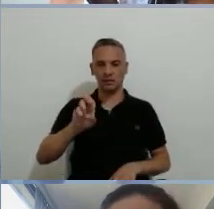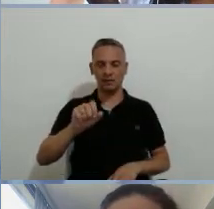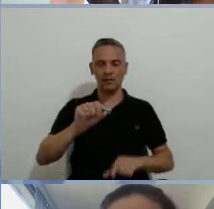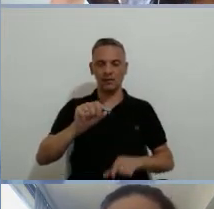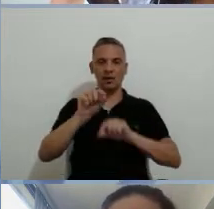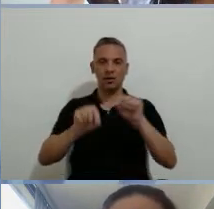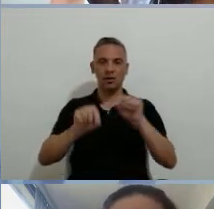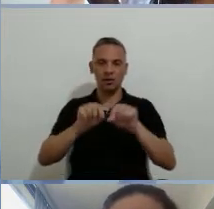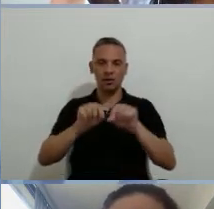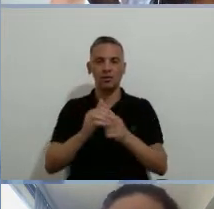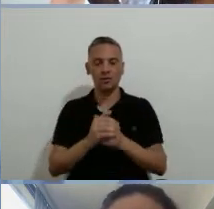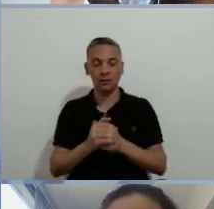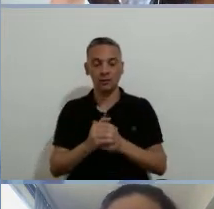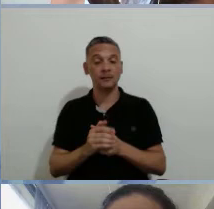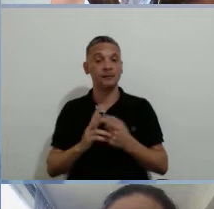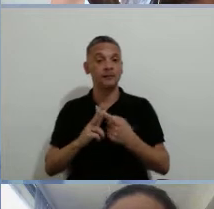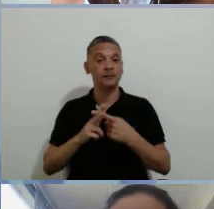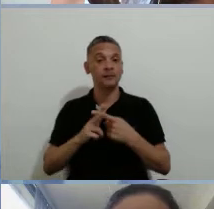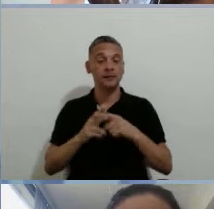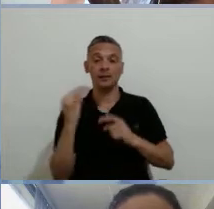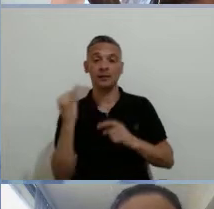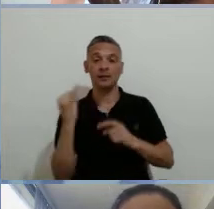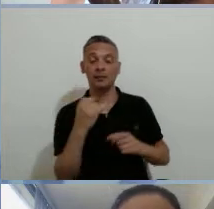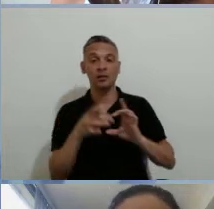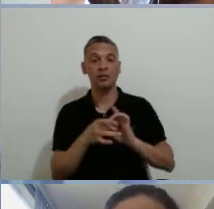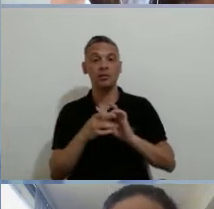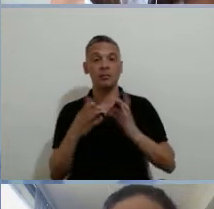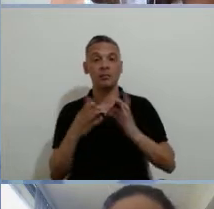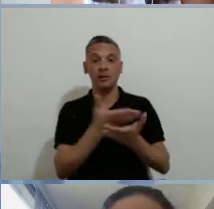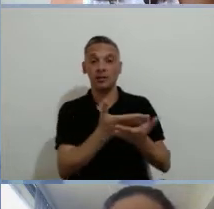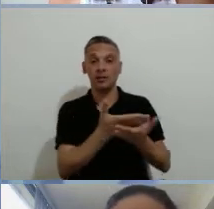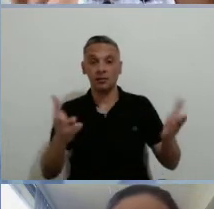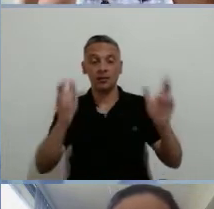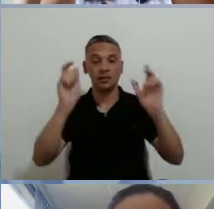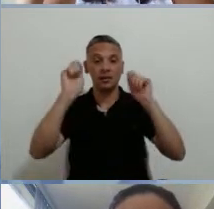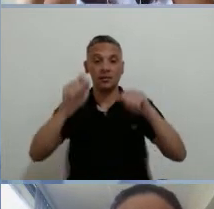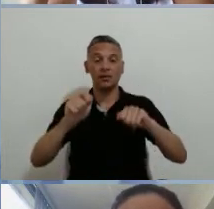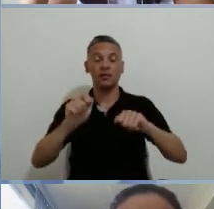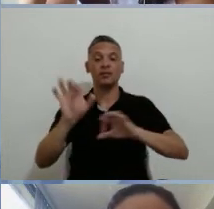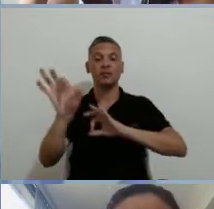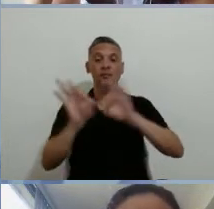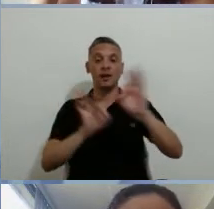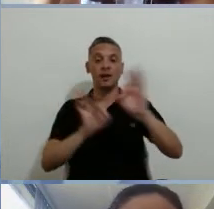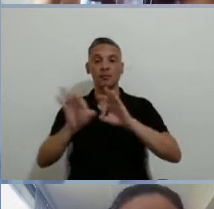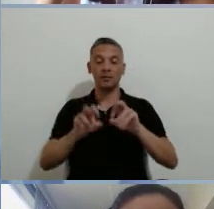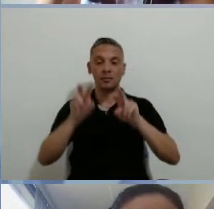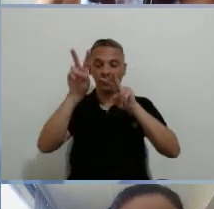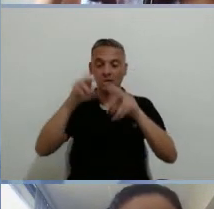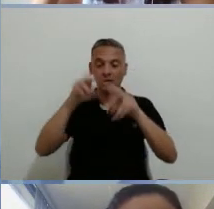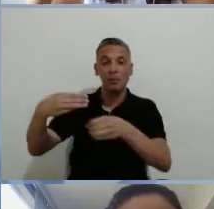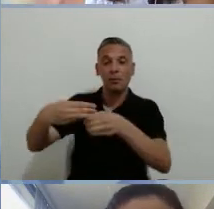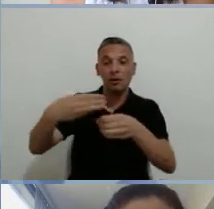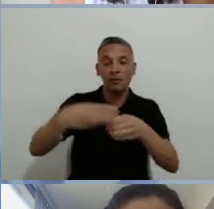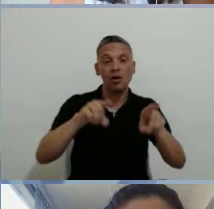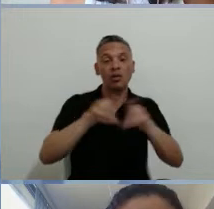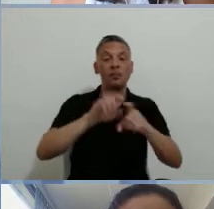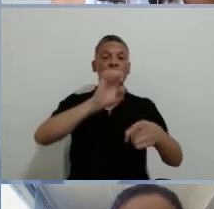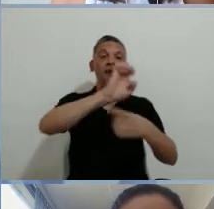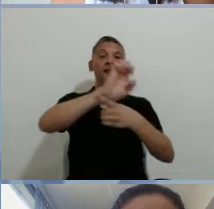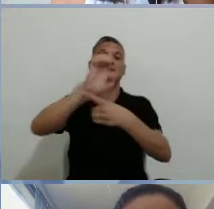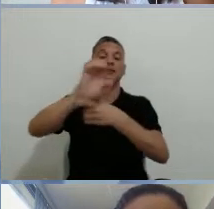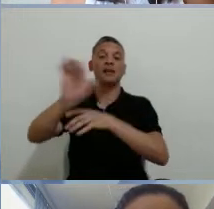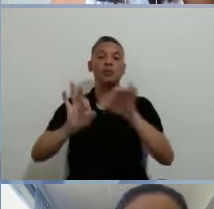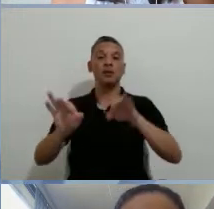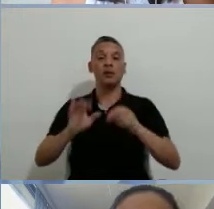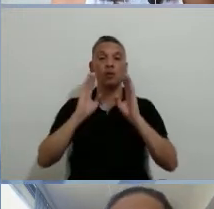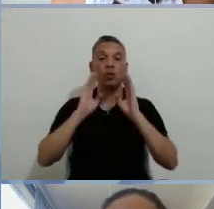é uma ferramenta que vai permitir o acesso aos planos, né, tanto aos planos municipais como aos planos estaduais pela primeira infância.